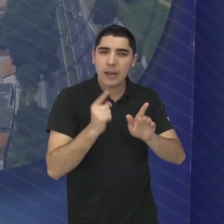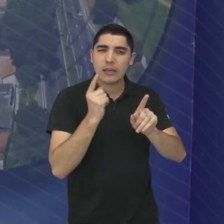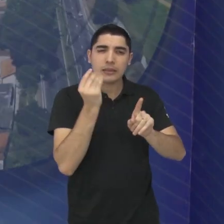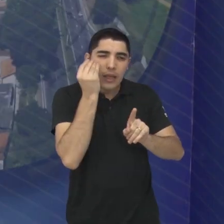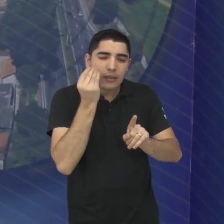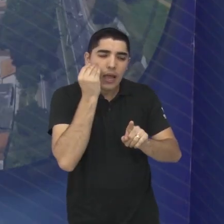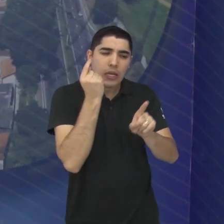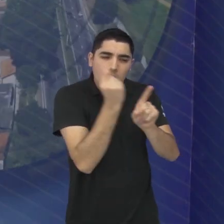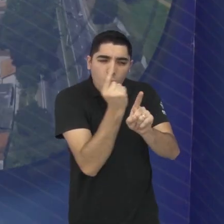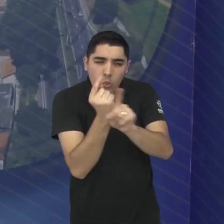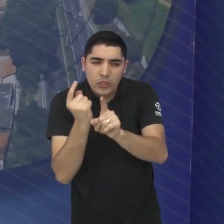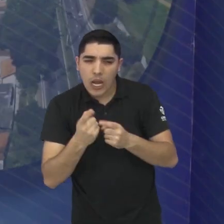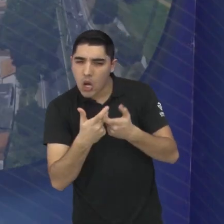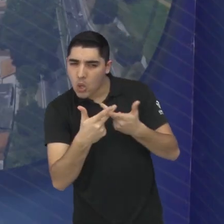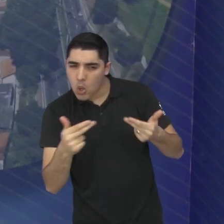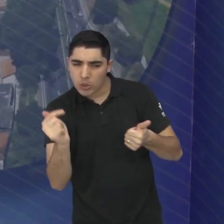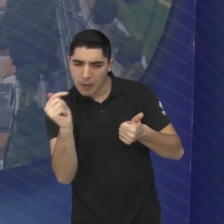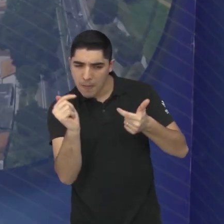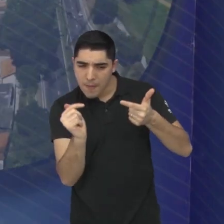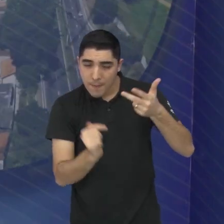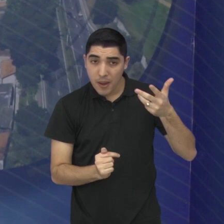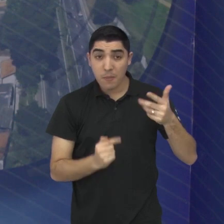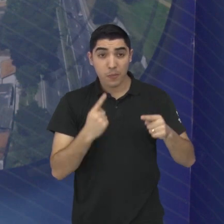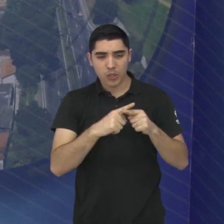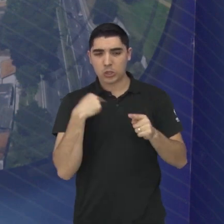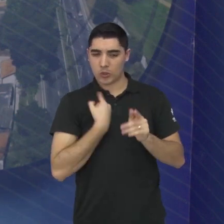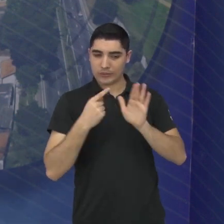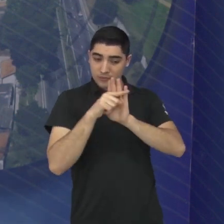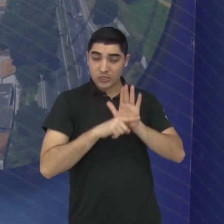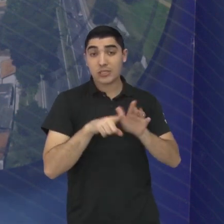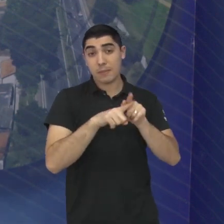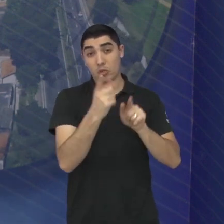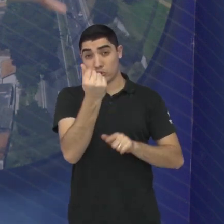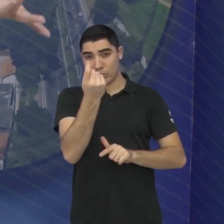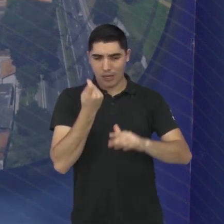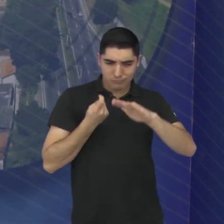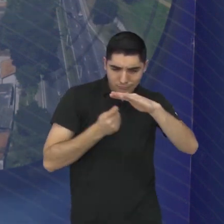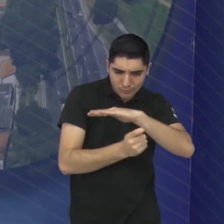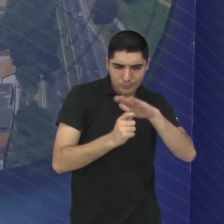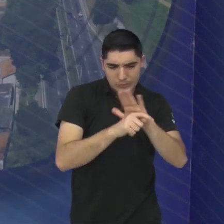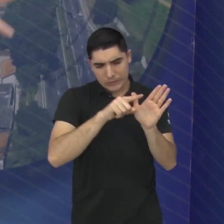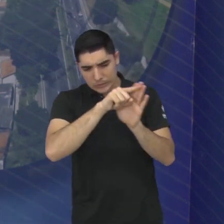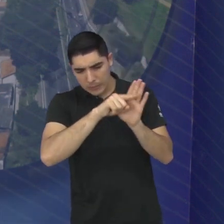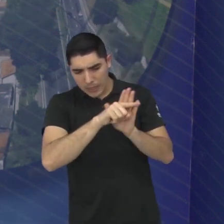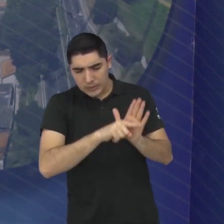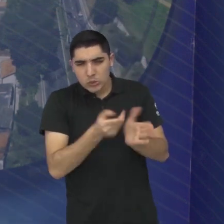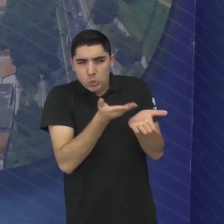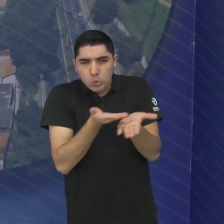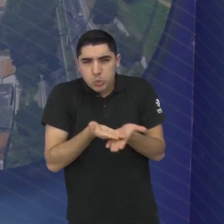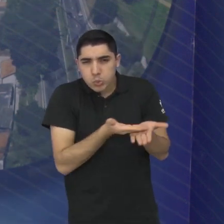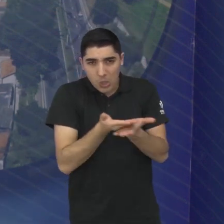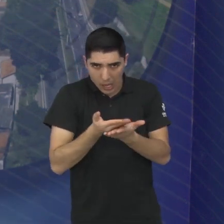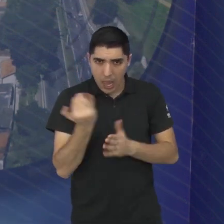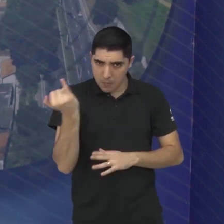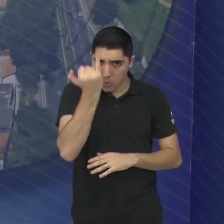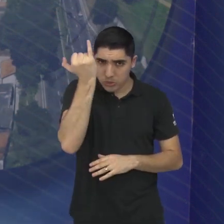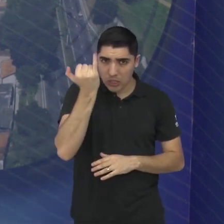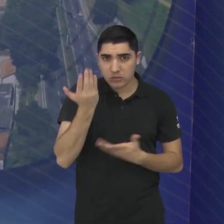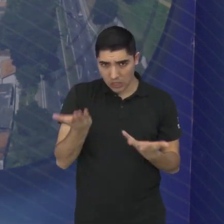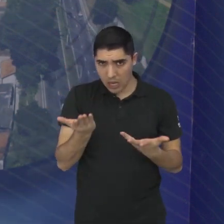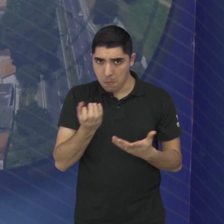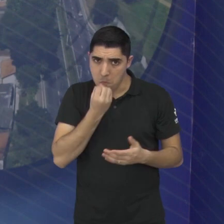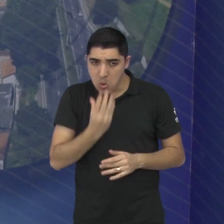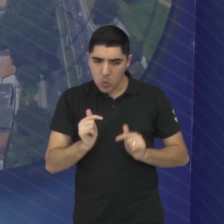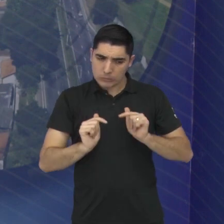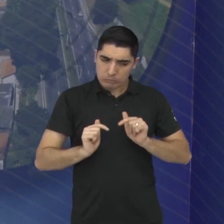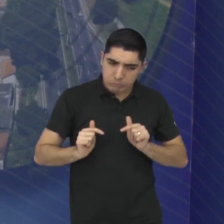né? Então, vale a pena esses esforços, esse gasto, né? São investidos, o dinheiro que é investido nisso também, toda essa pesquisa, todo